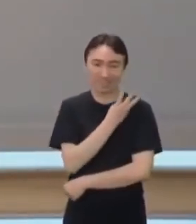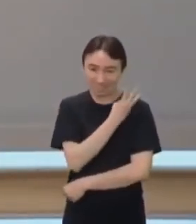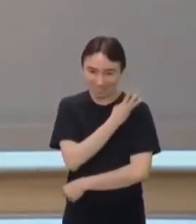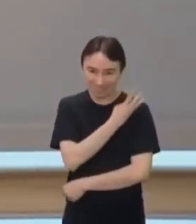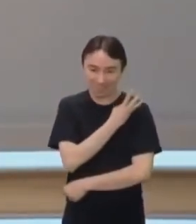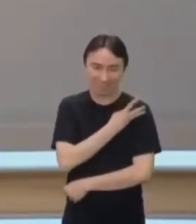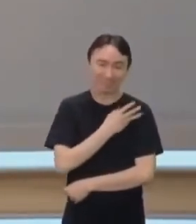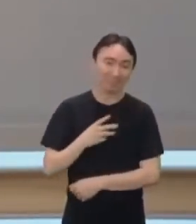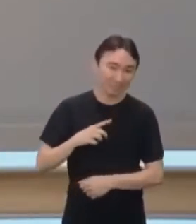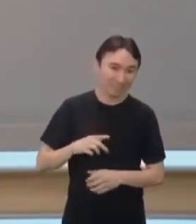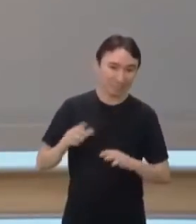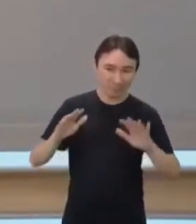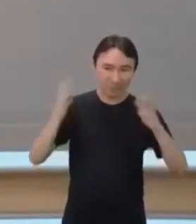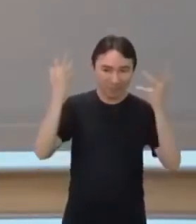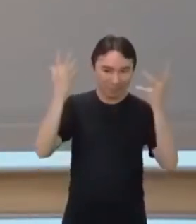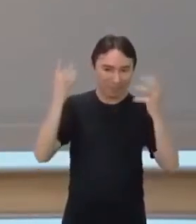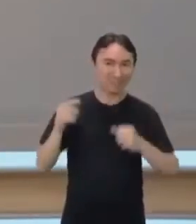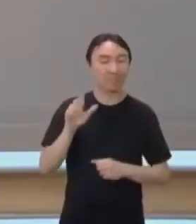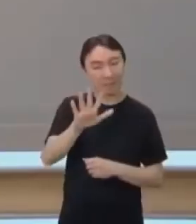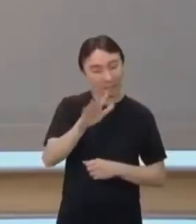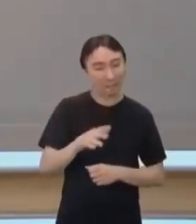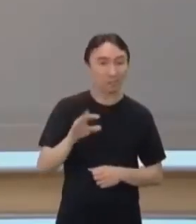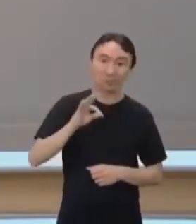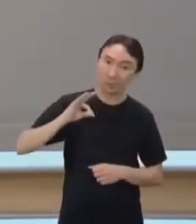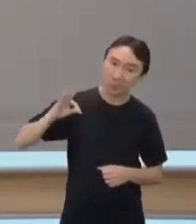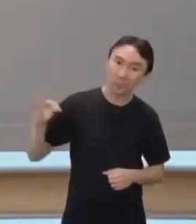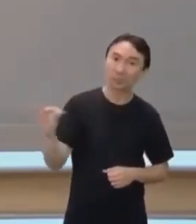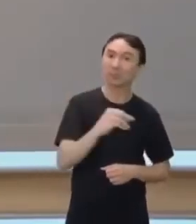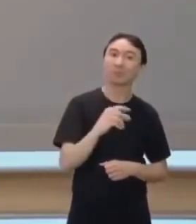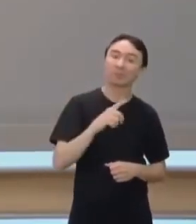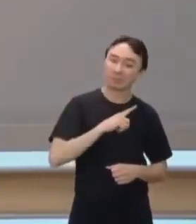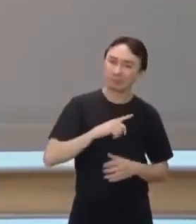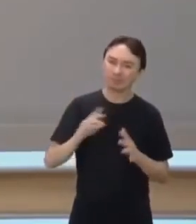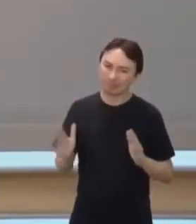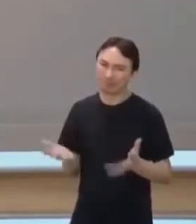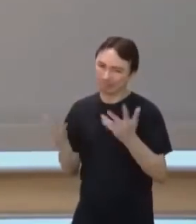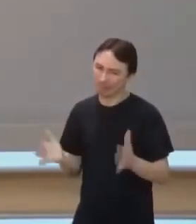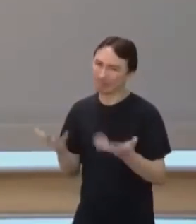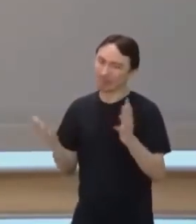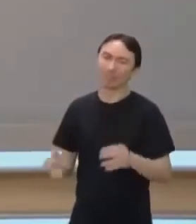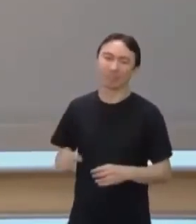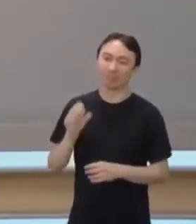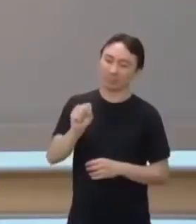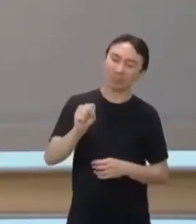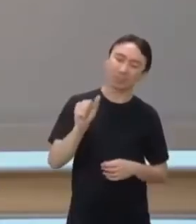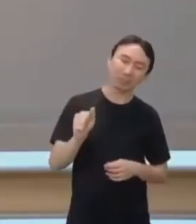todos mobilizados em relação ao SAEB e ao indicador IDEB, tá bom?